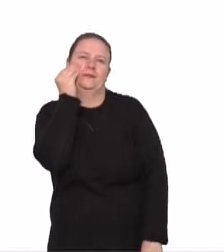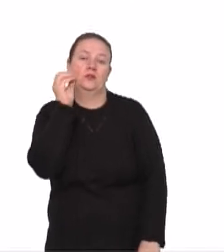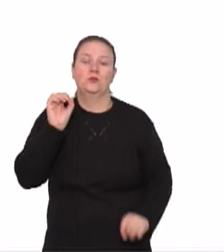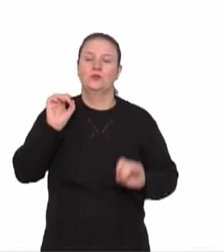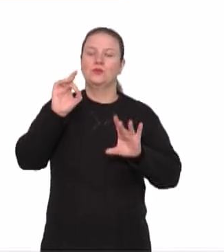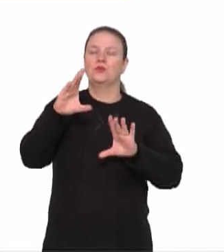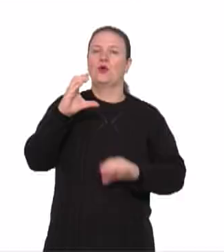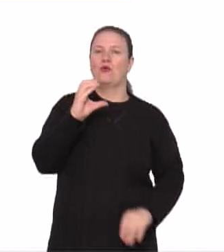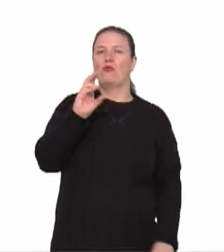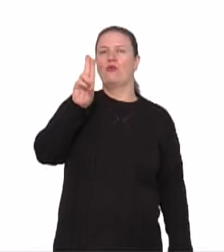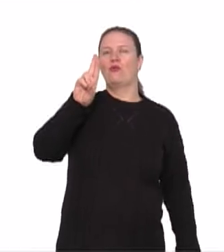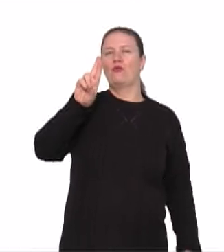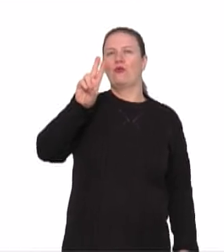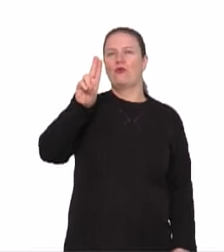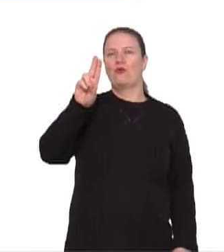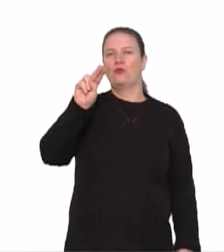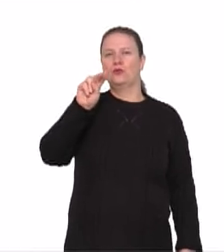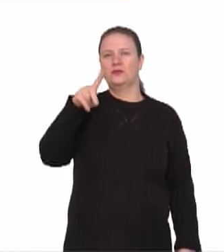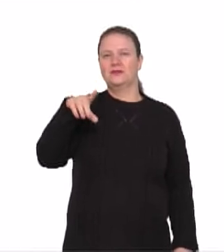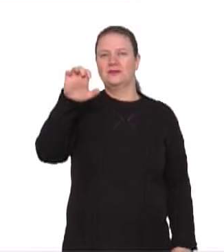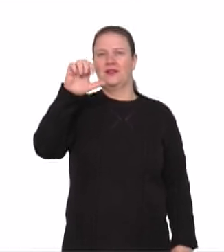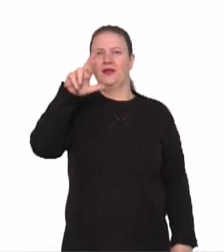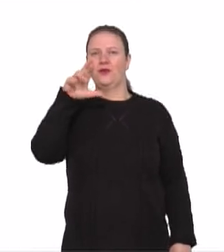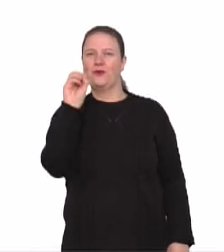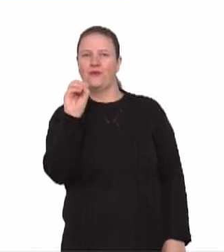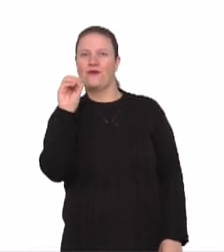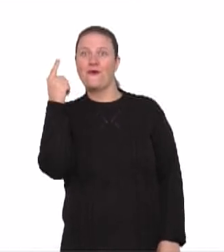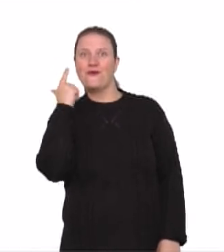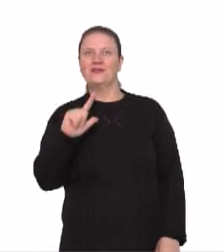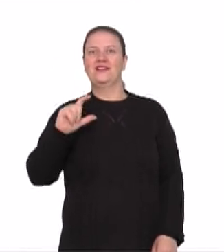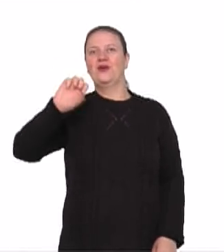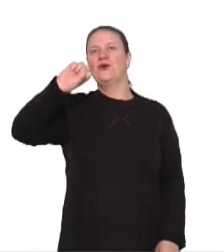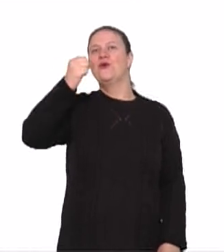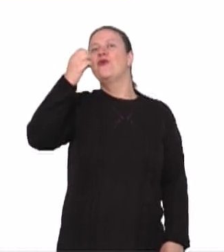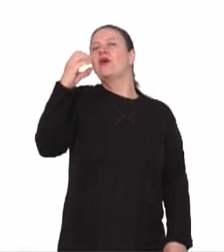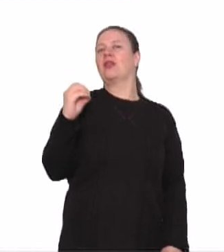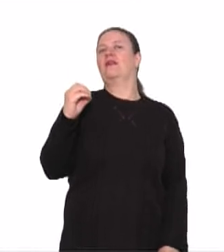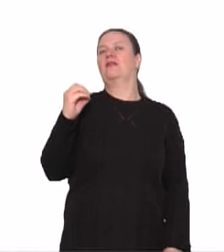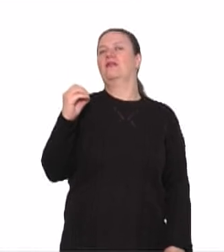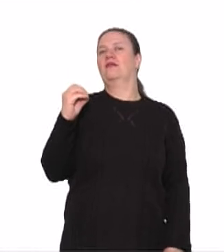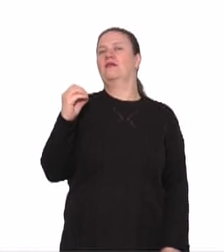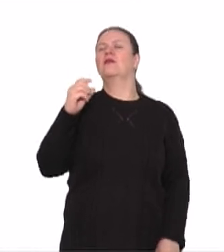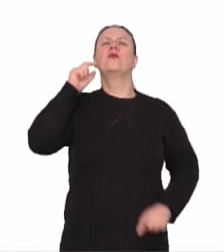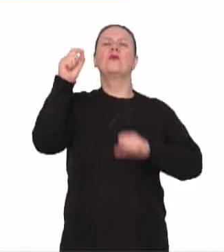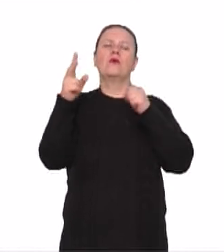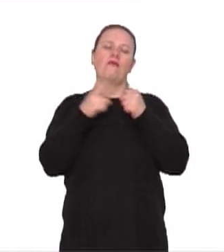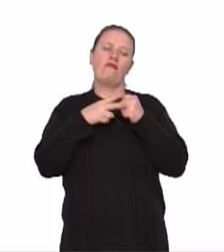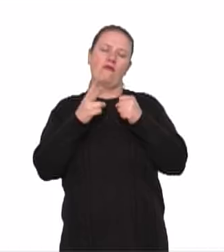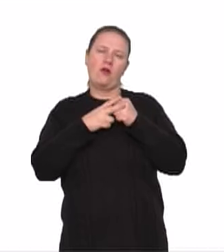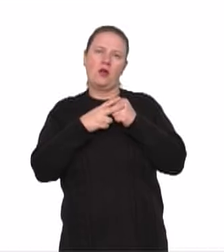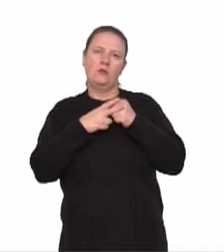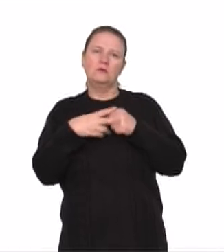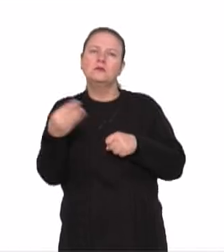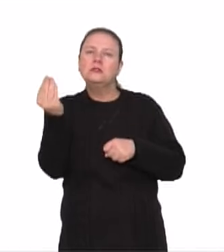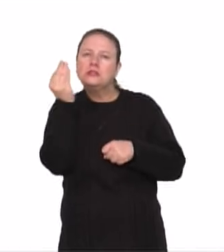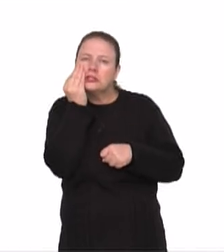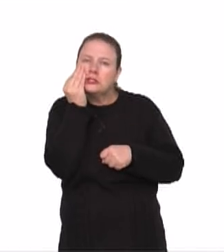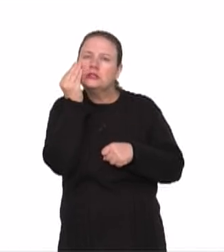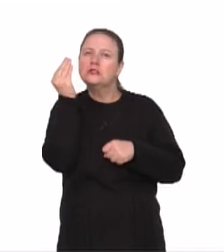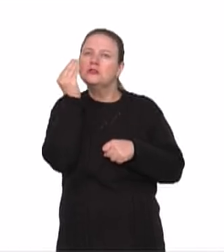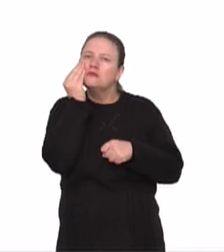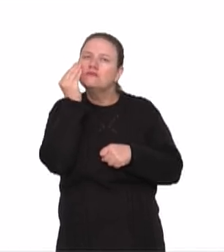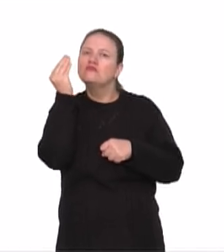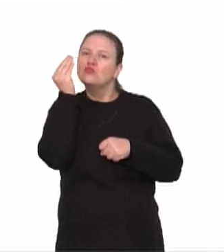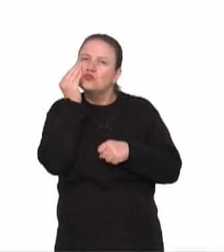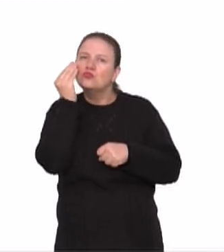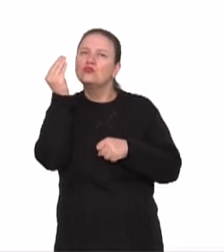80. Qual é o complemento verbal do verbo tentar? Esse complemento verbal, ele é subentendido, tá,